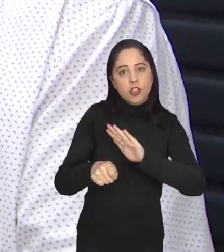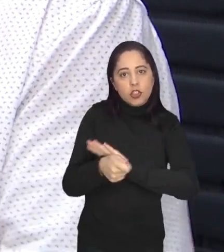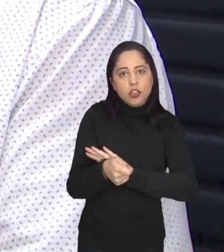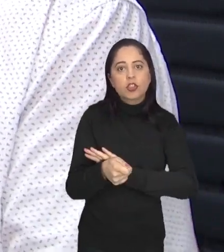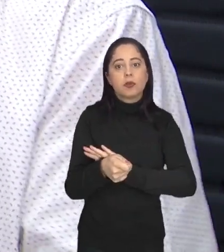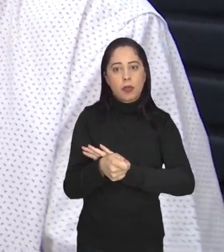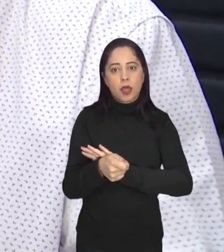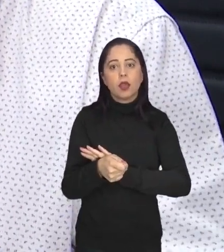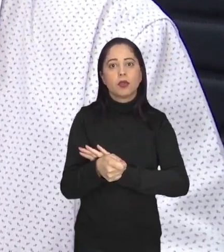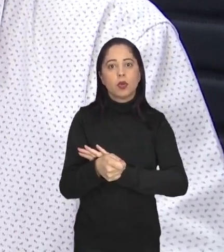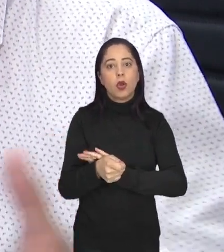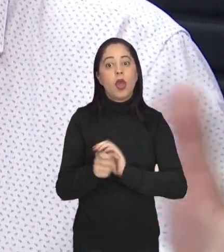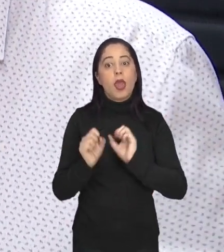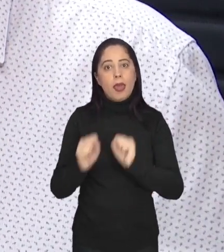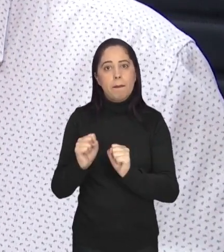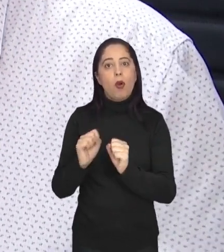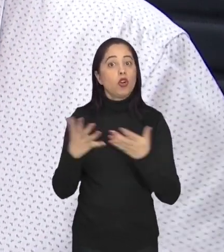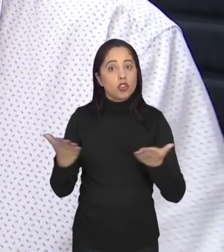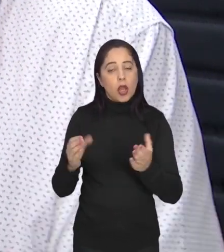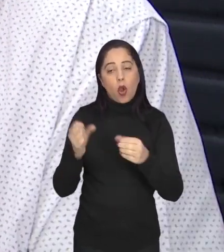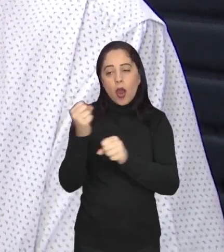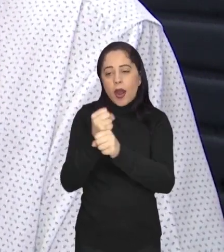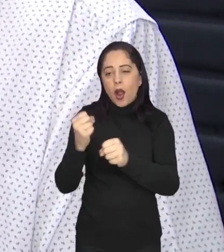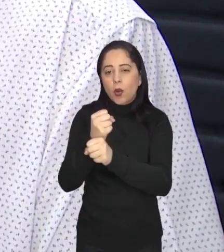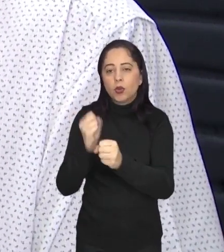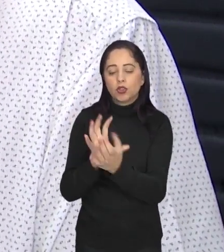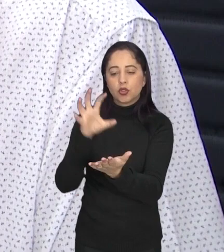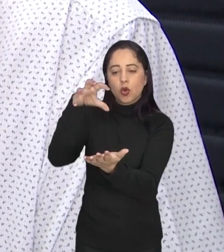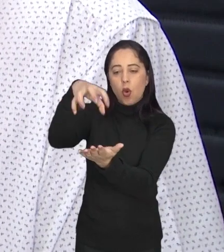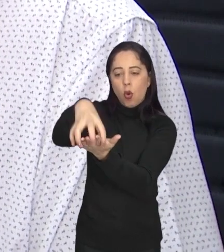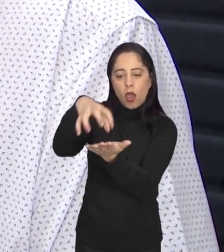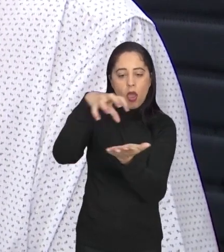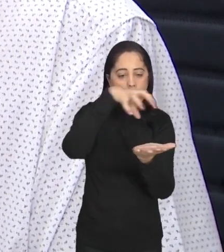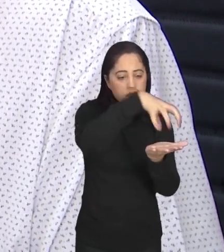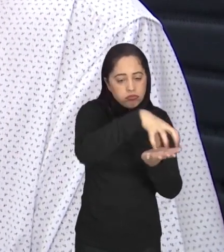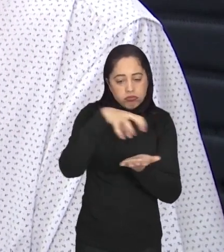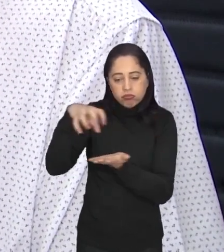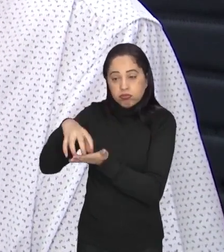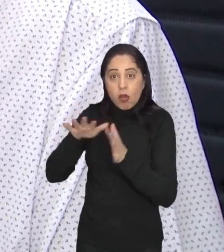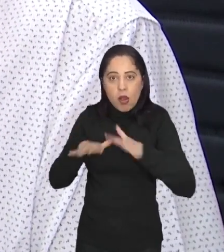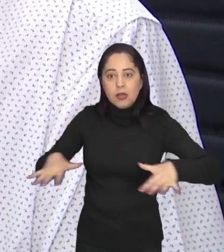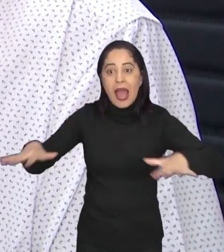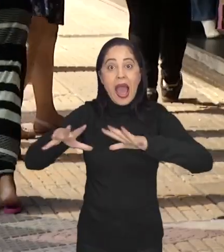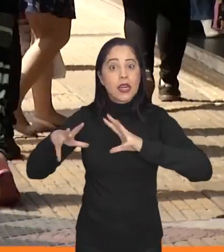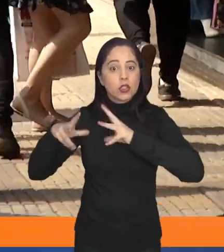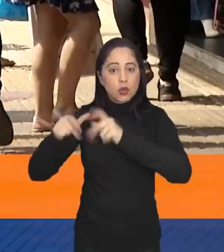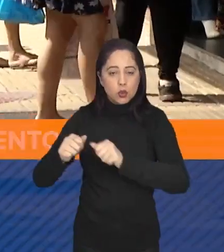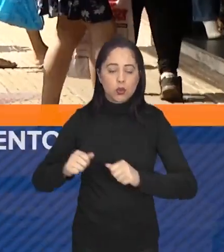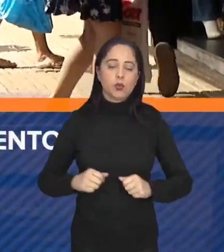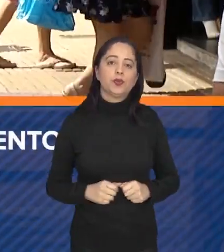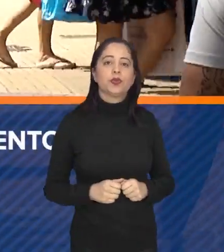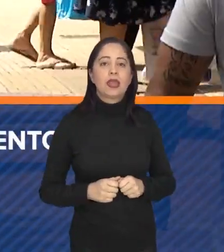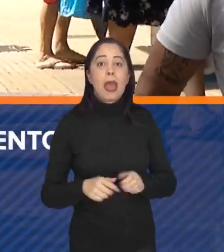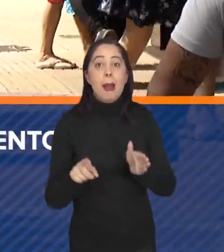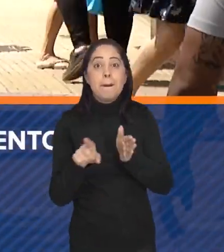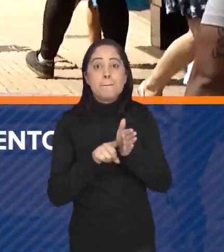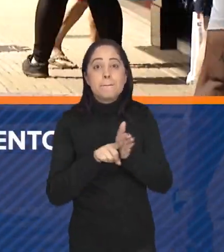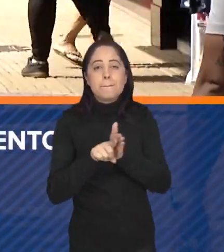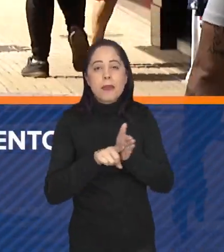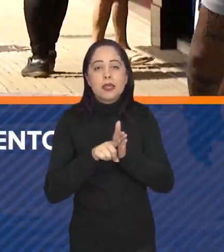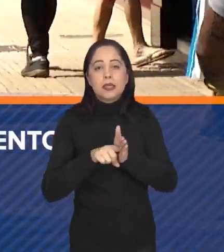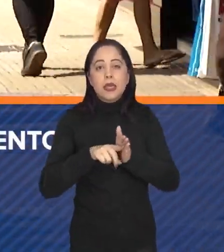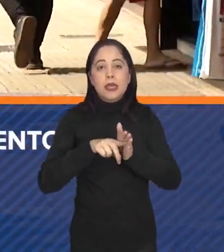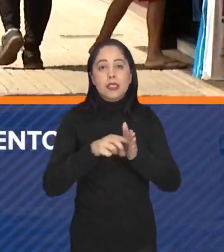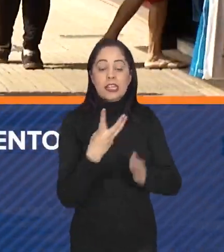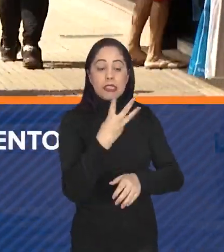trabalho psicossocial, que a gente possa levar os CAPs a todas as regiões do nosso município. Uma pesquisa realizada em